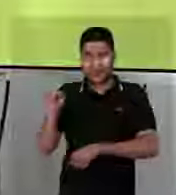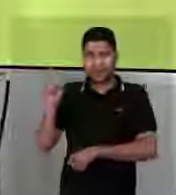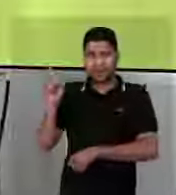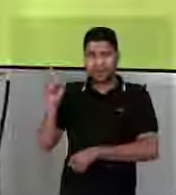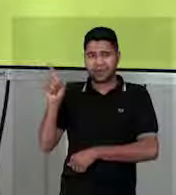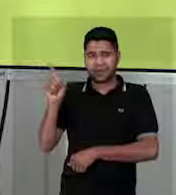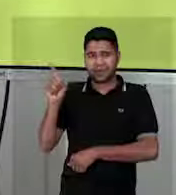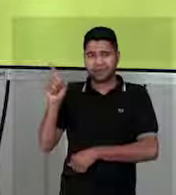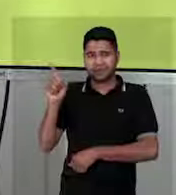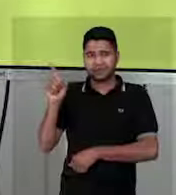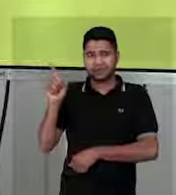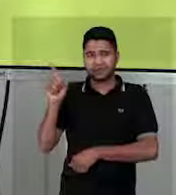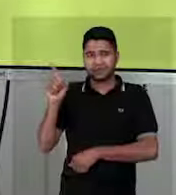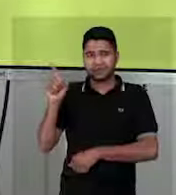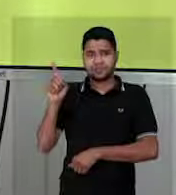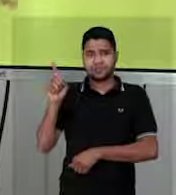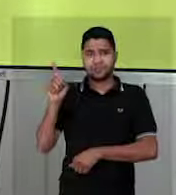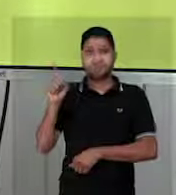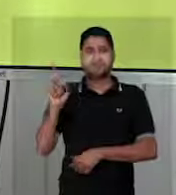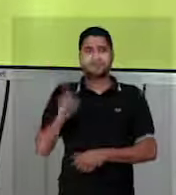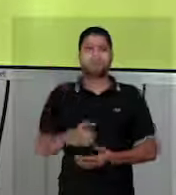na imagem.